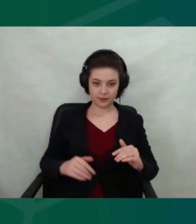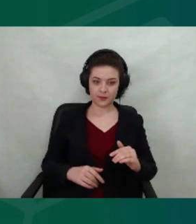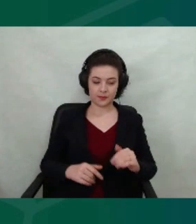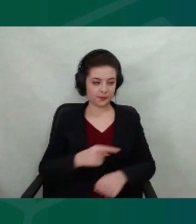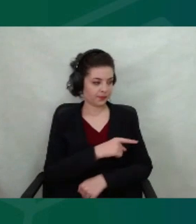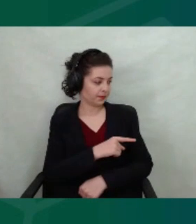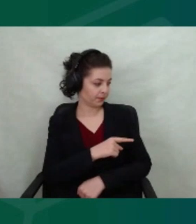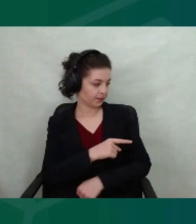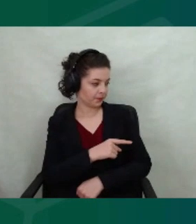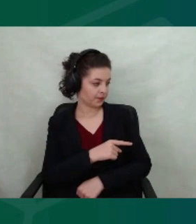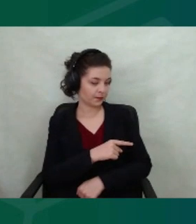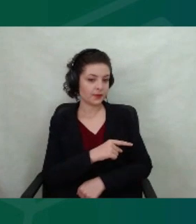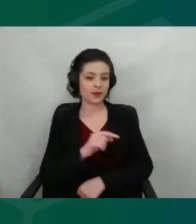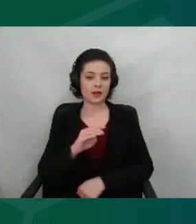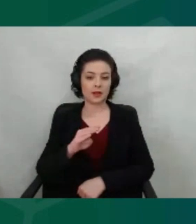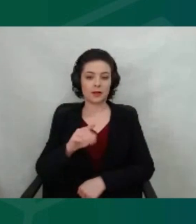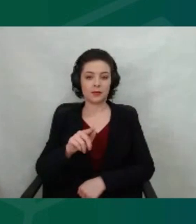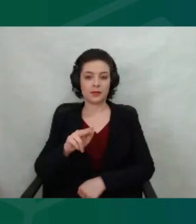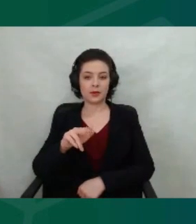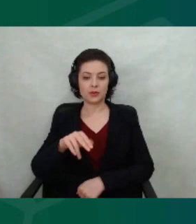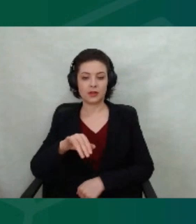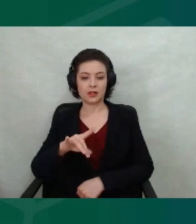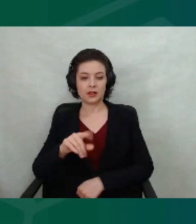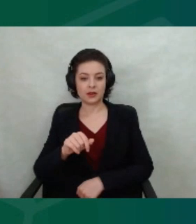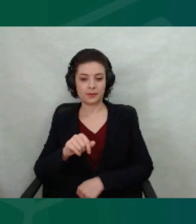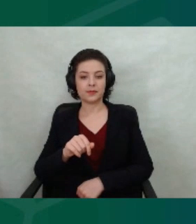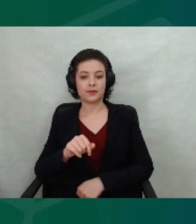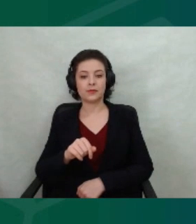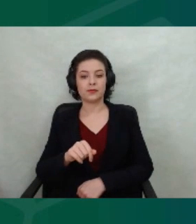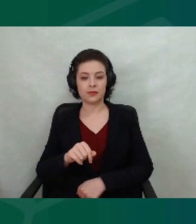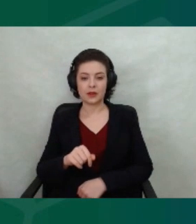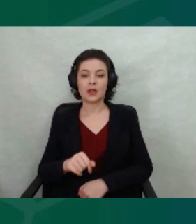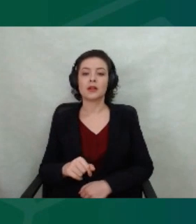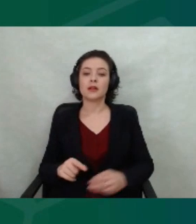superfícies fixas, incluindo aí também um ambiente de nutrição,